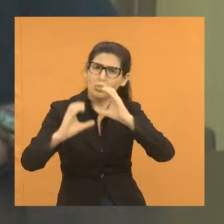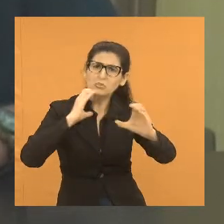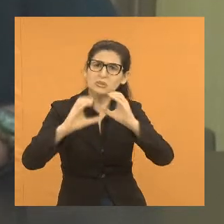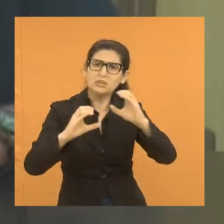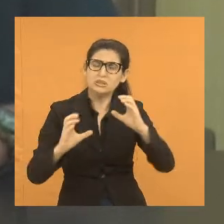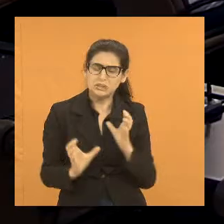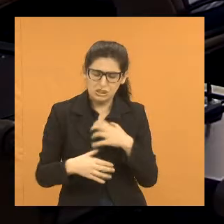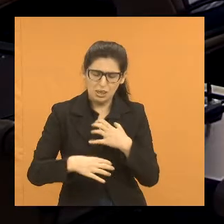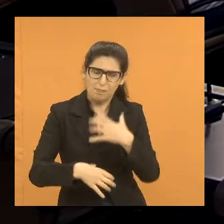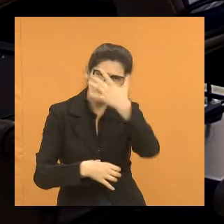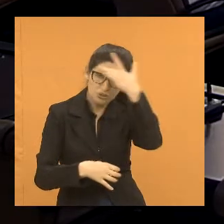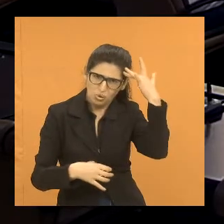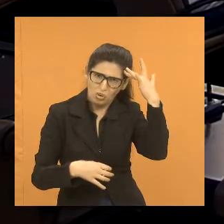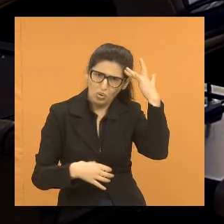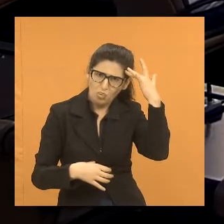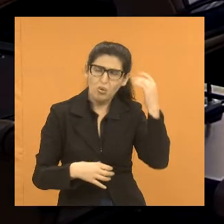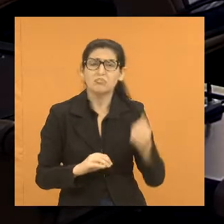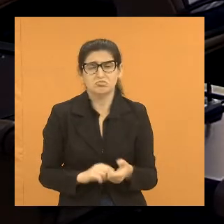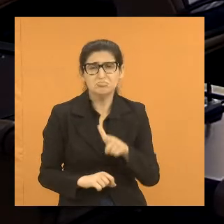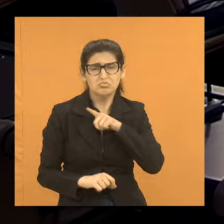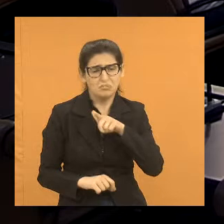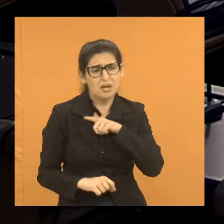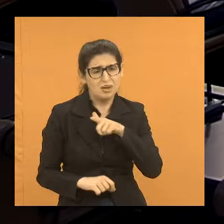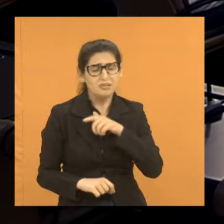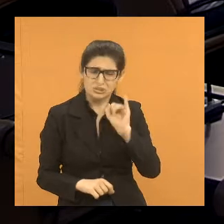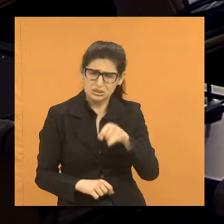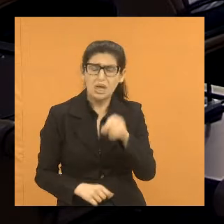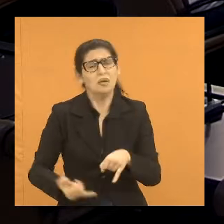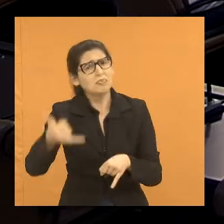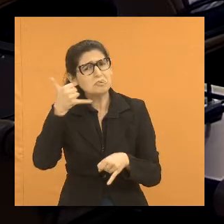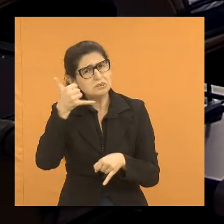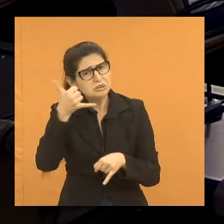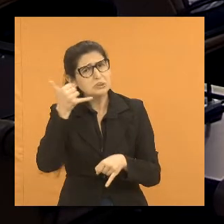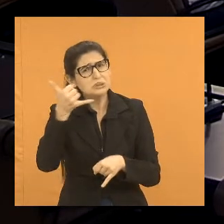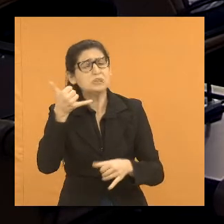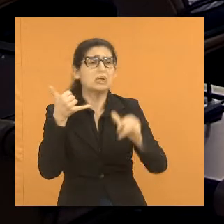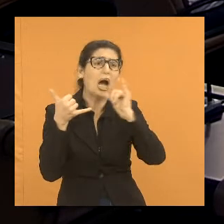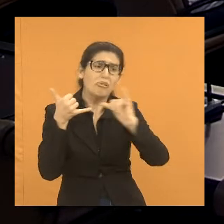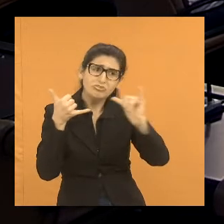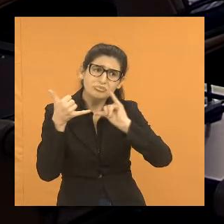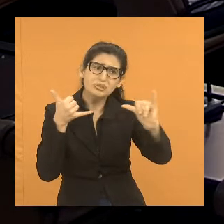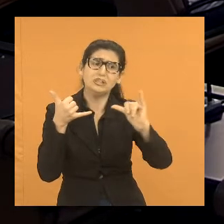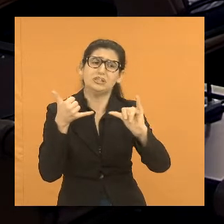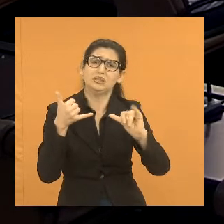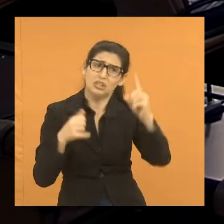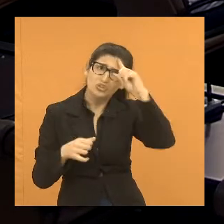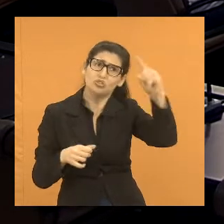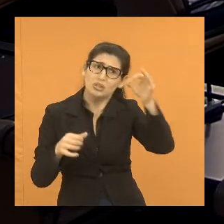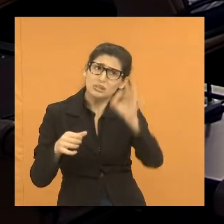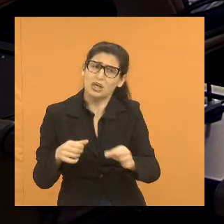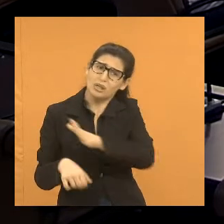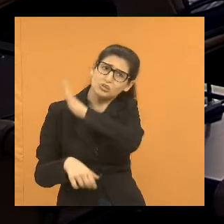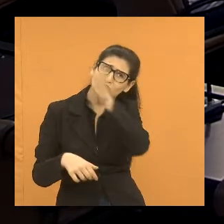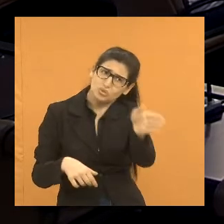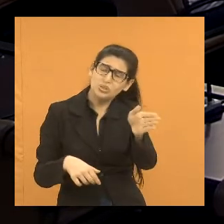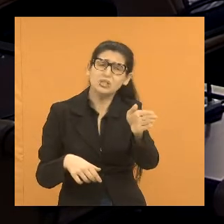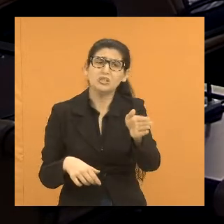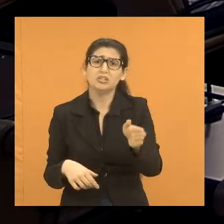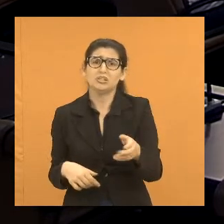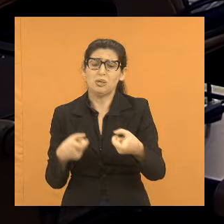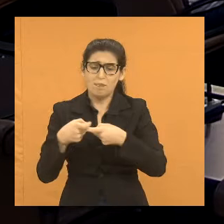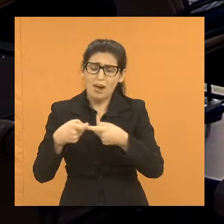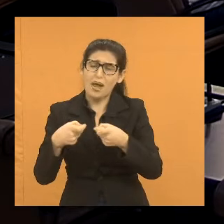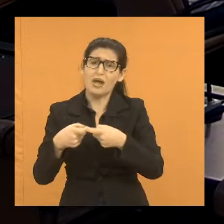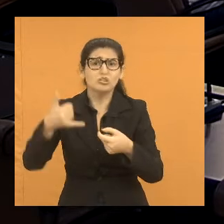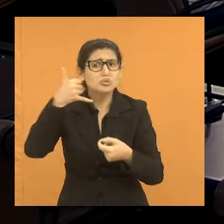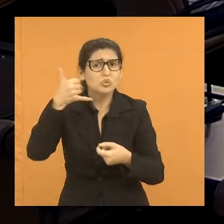Então, eu acho que é legal. O call center faz isso O call center faz isso